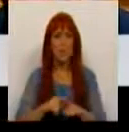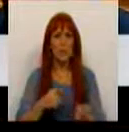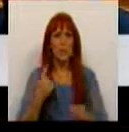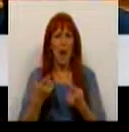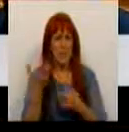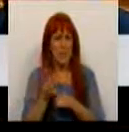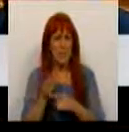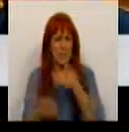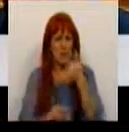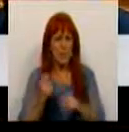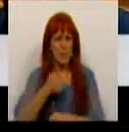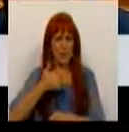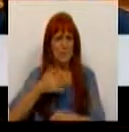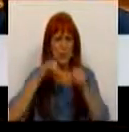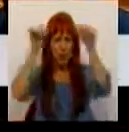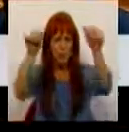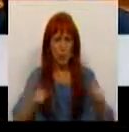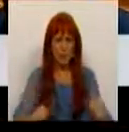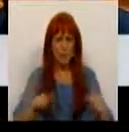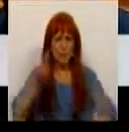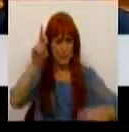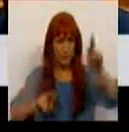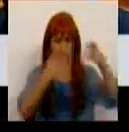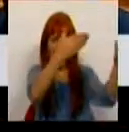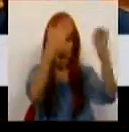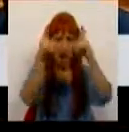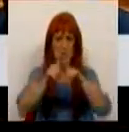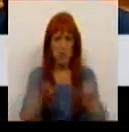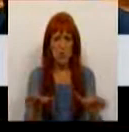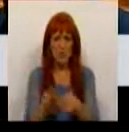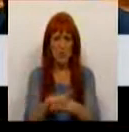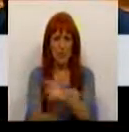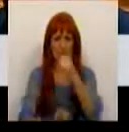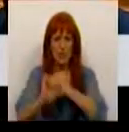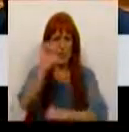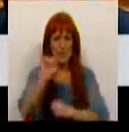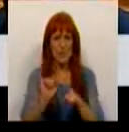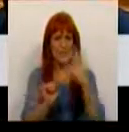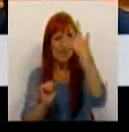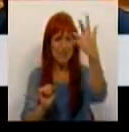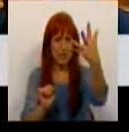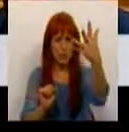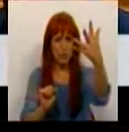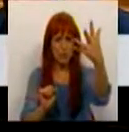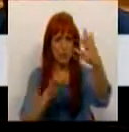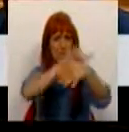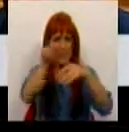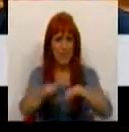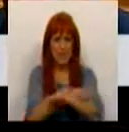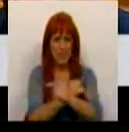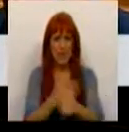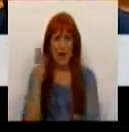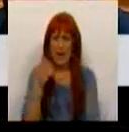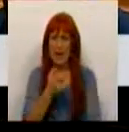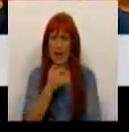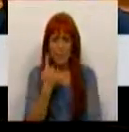alguns exemplos, nas empresas cotadas em bolsa, nos conselhos de administração, em cada cinco membros há